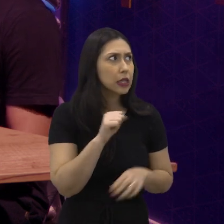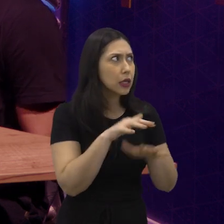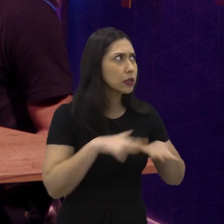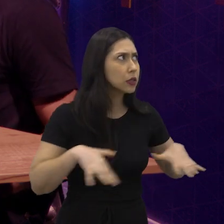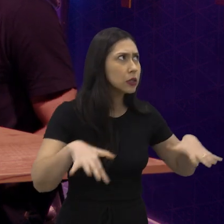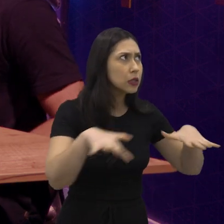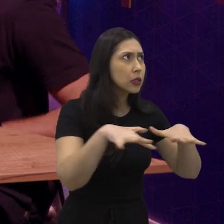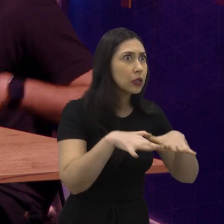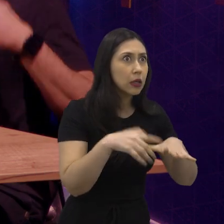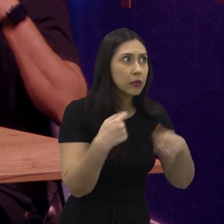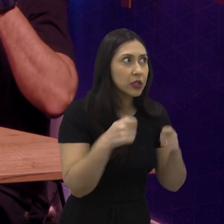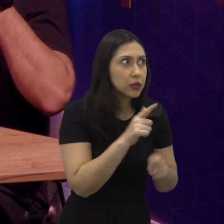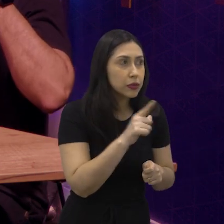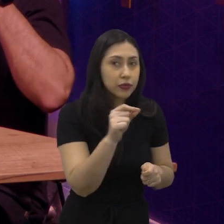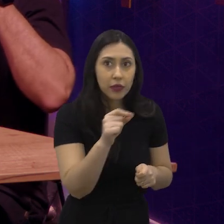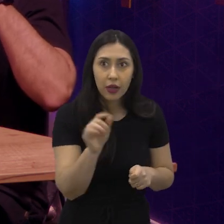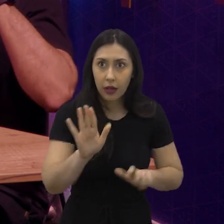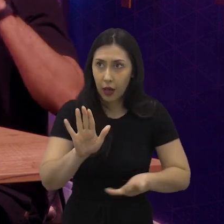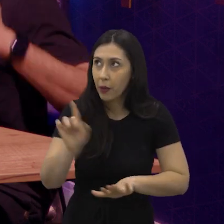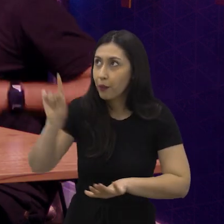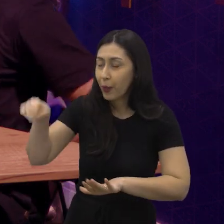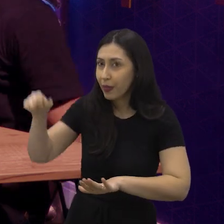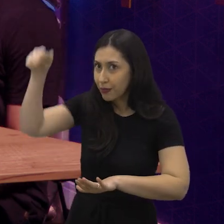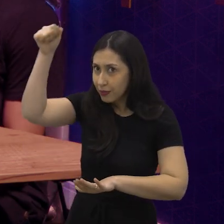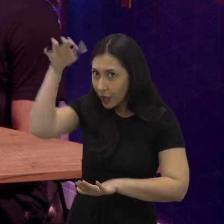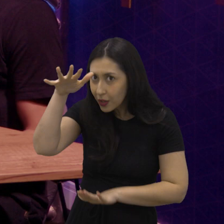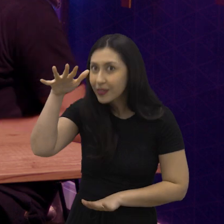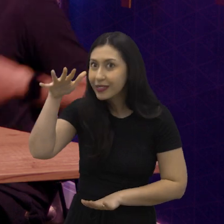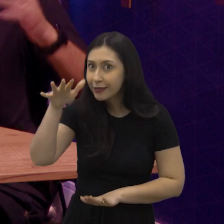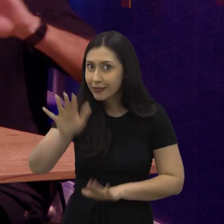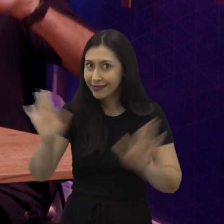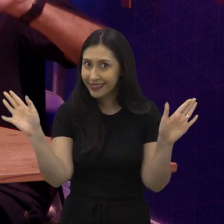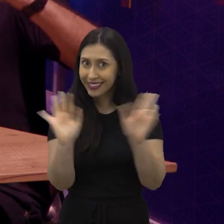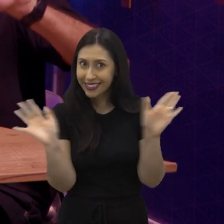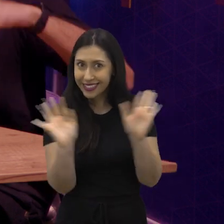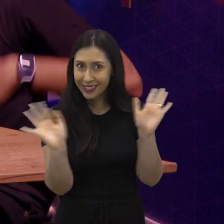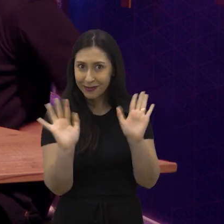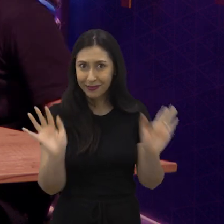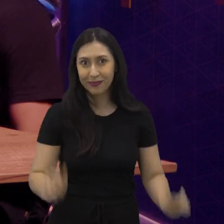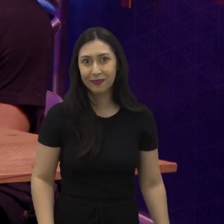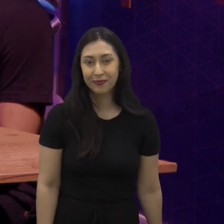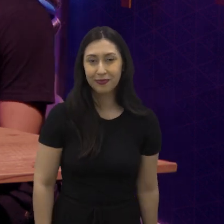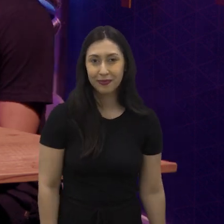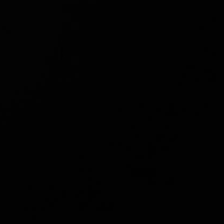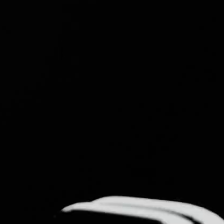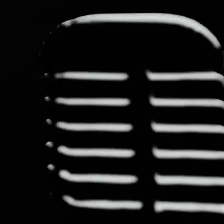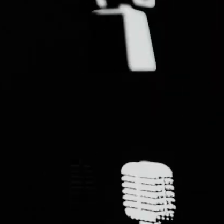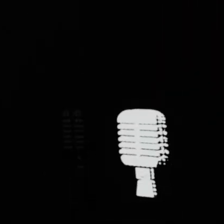estúdio, né? A gente precisa ir embora. Eu vou acender as luzes. Então, pessoal, até a próxima semana.